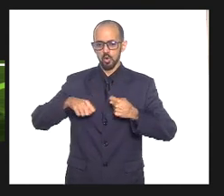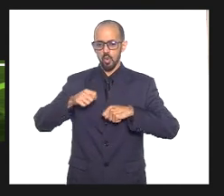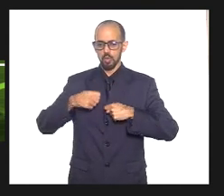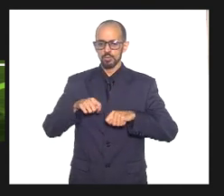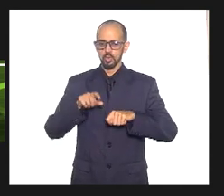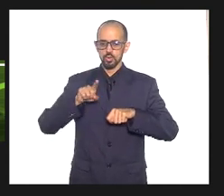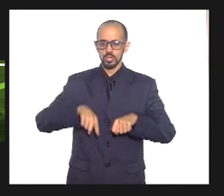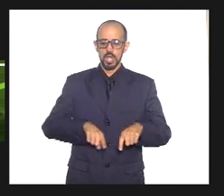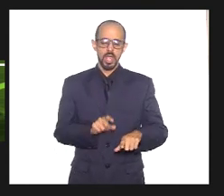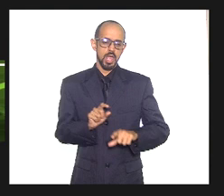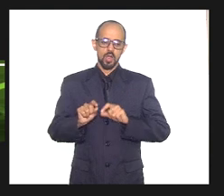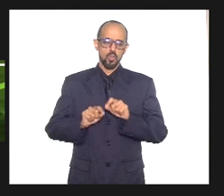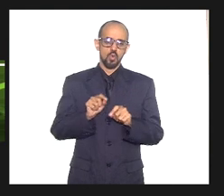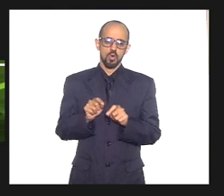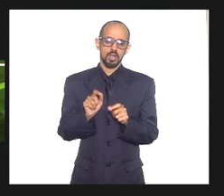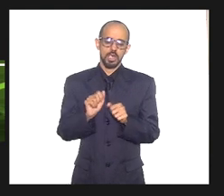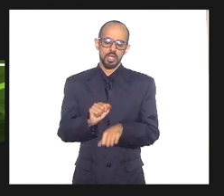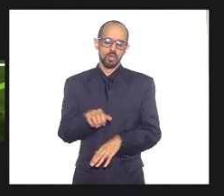o Estado